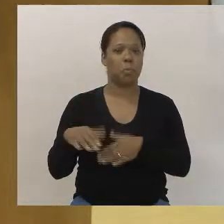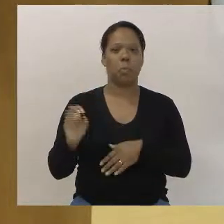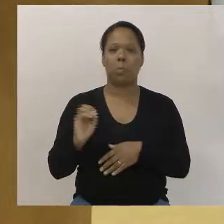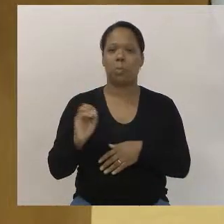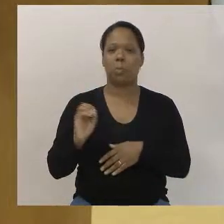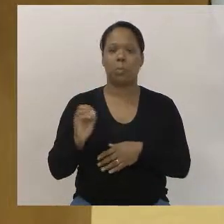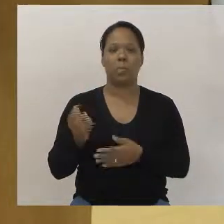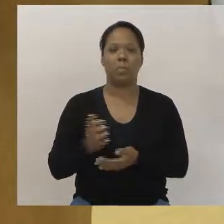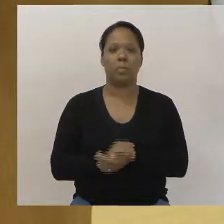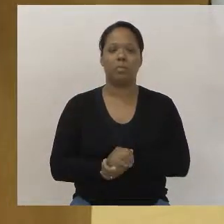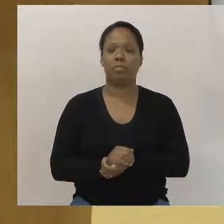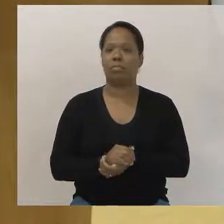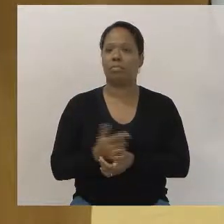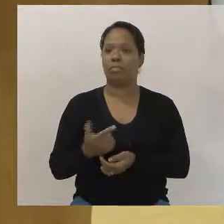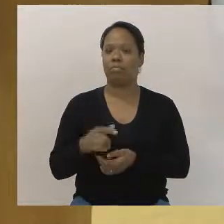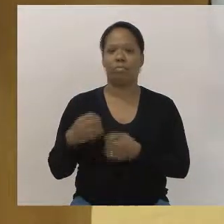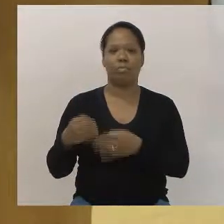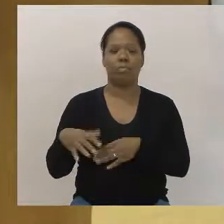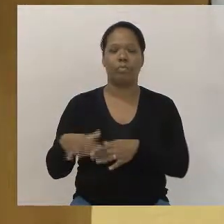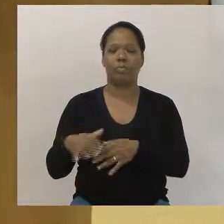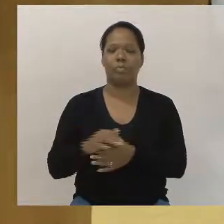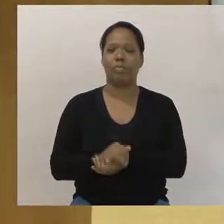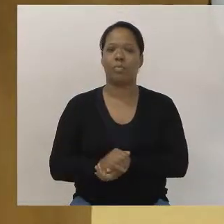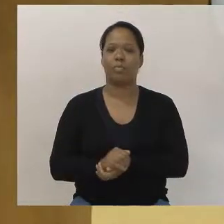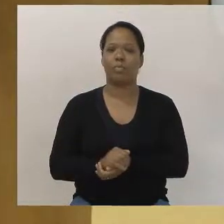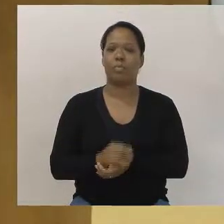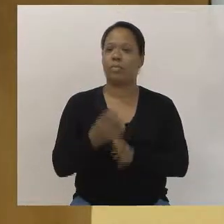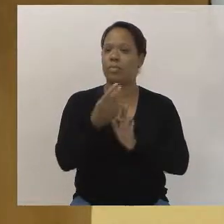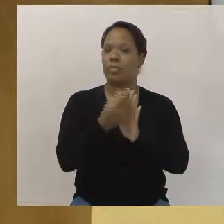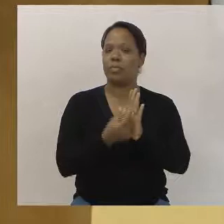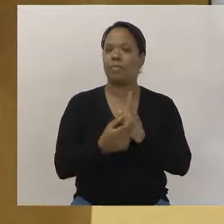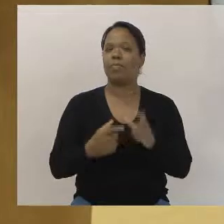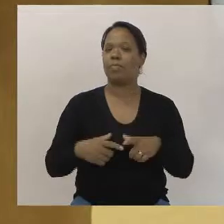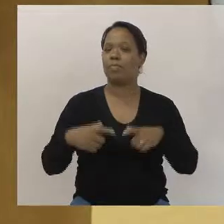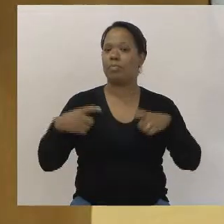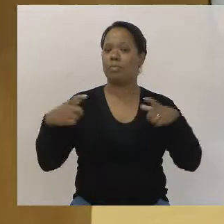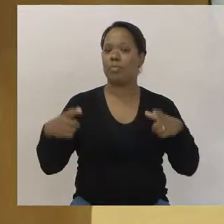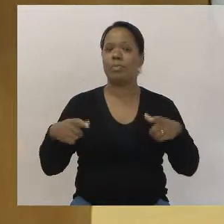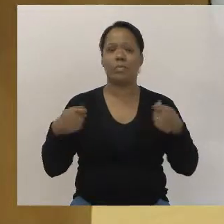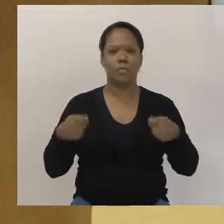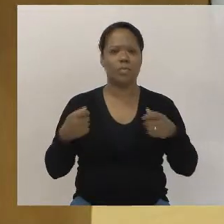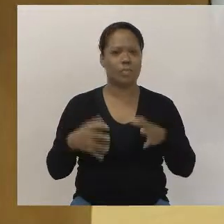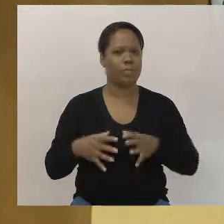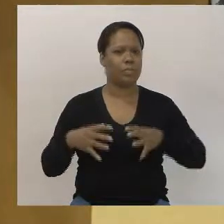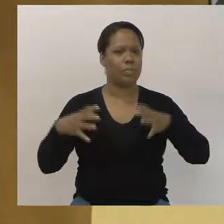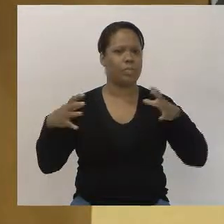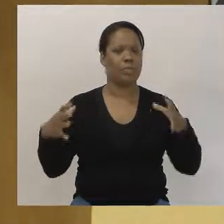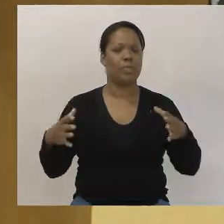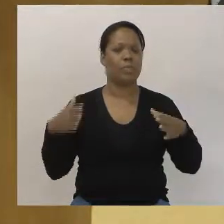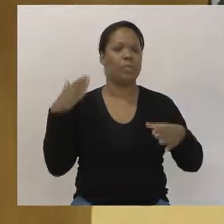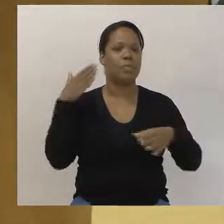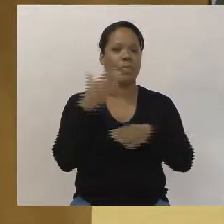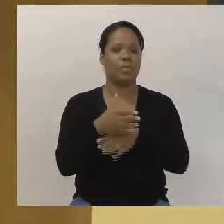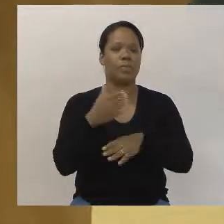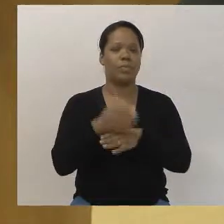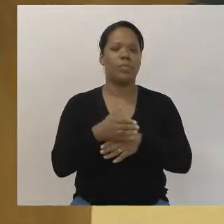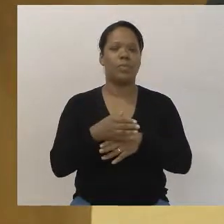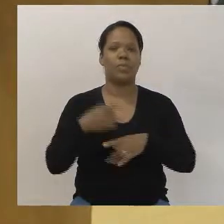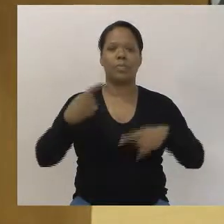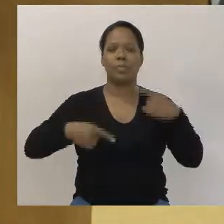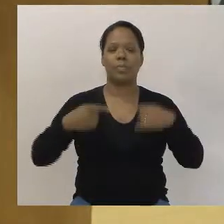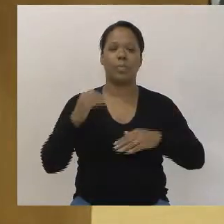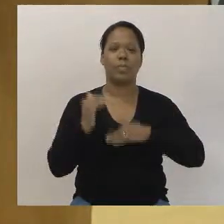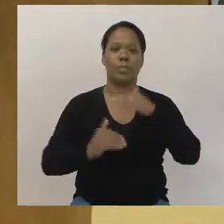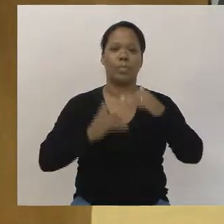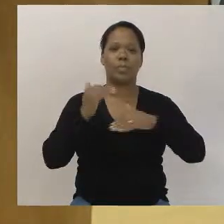não está sobrando orçamento para que assim amplia isso porque precisa ampliar o atendimento à política de desenvolvimento